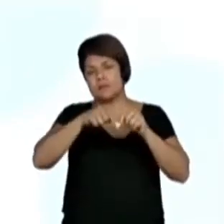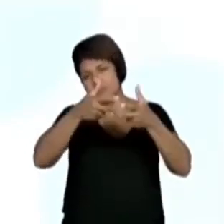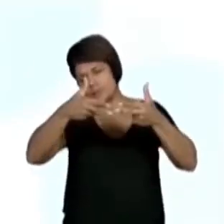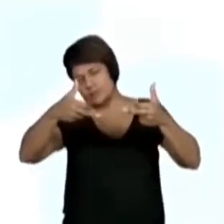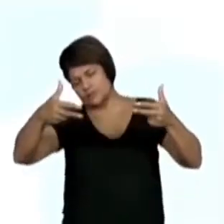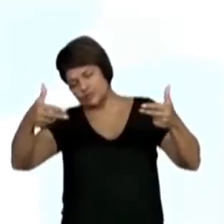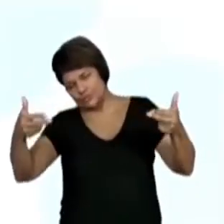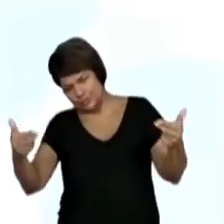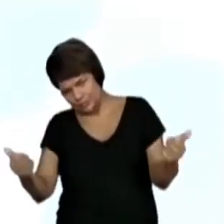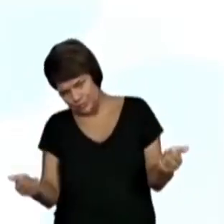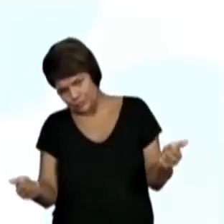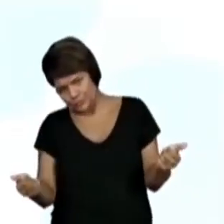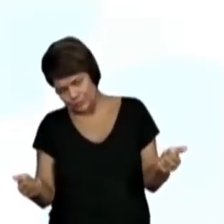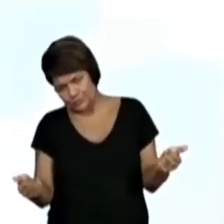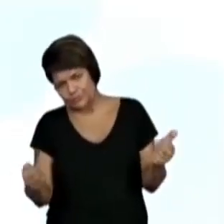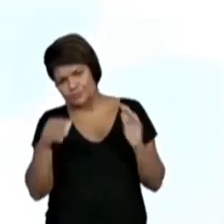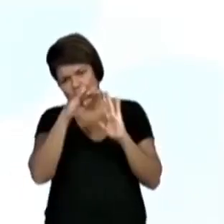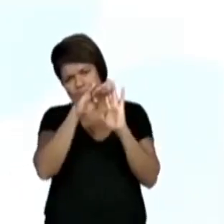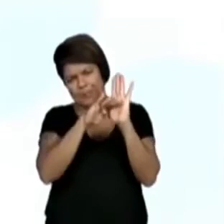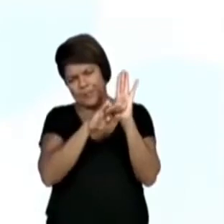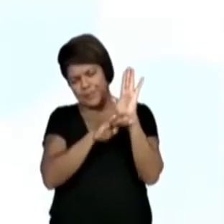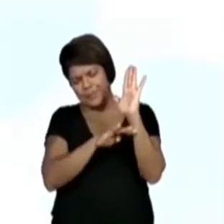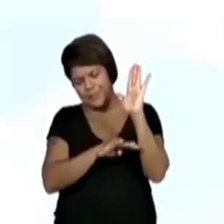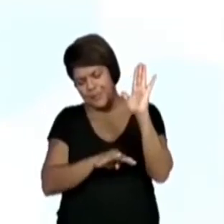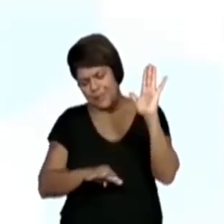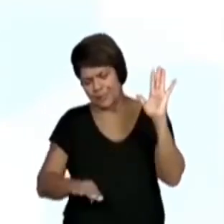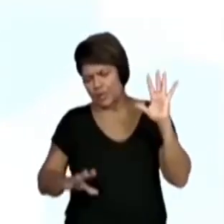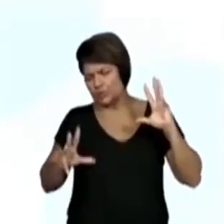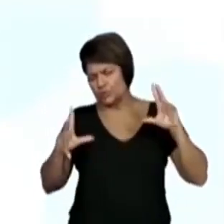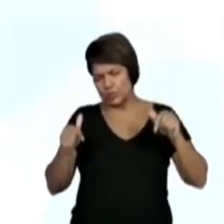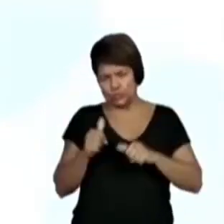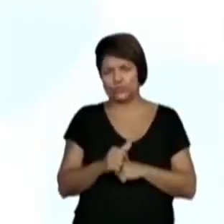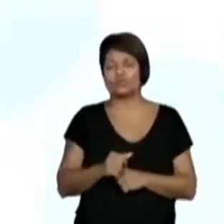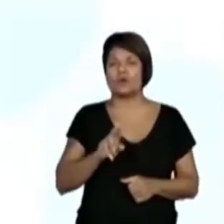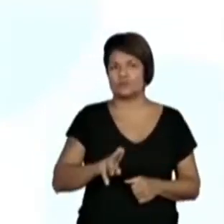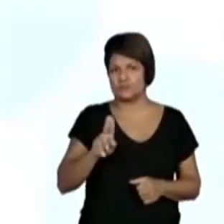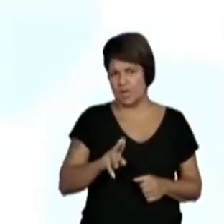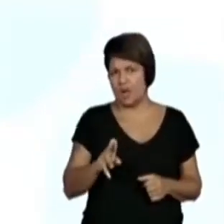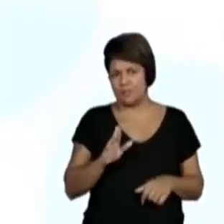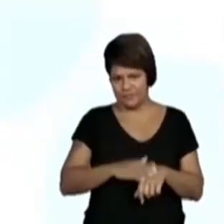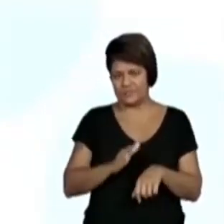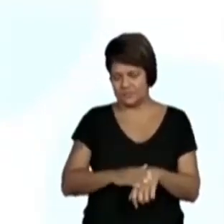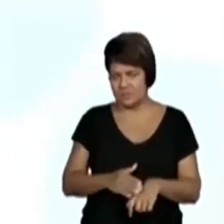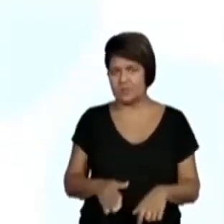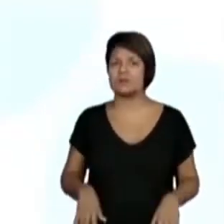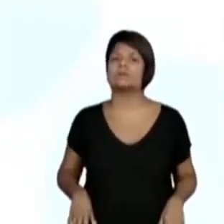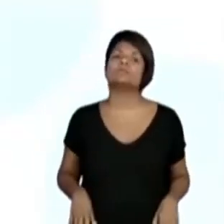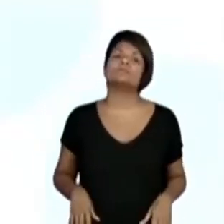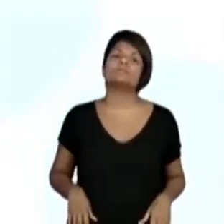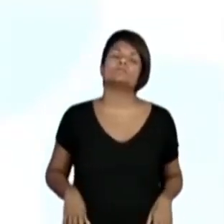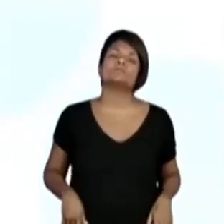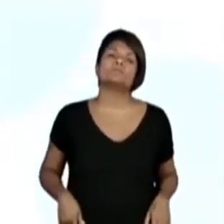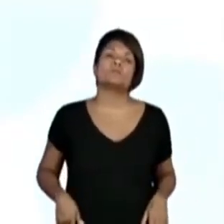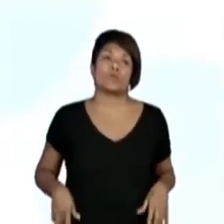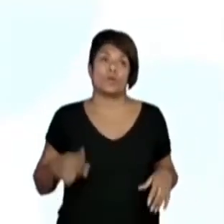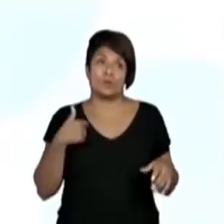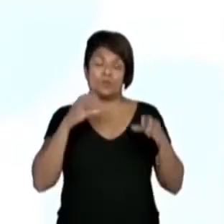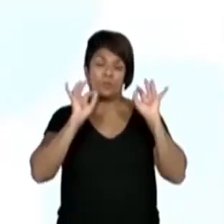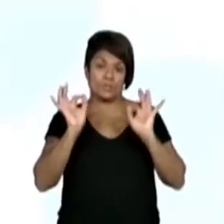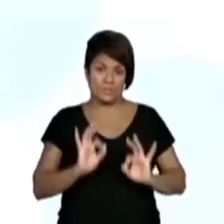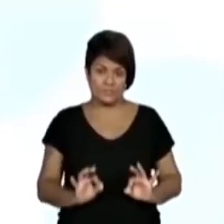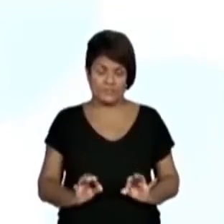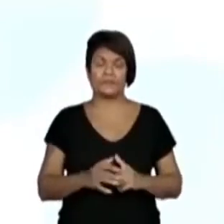Ingredientes. Aí eu tenho todos os ingredientes aqui, ó, organizados, que foi o que eu fiz na